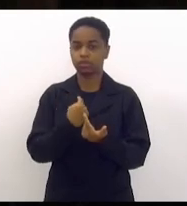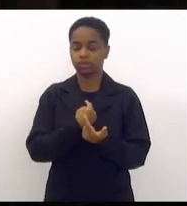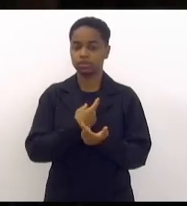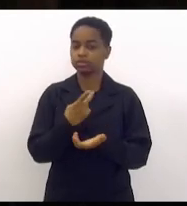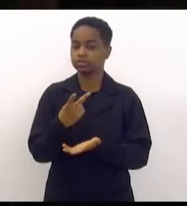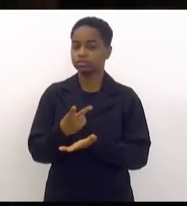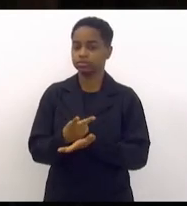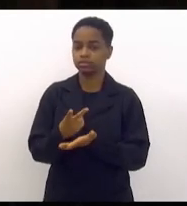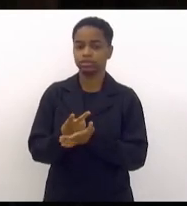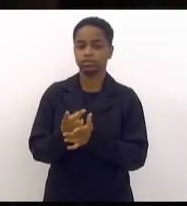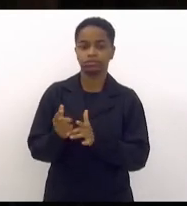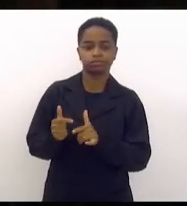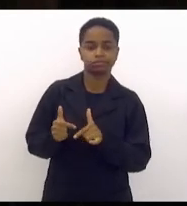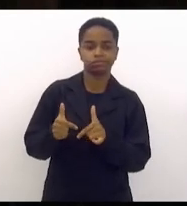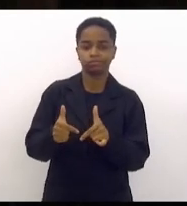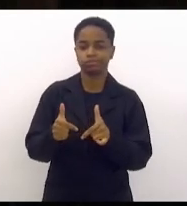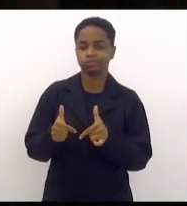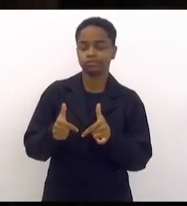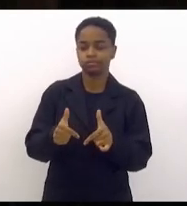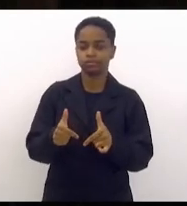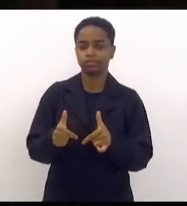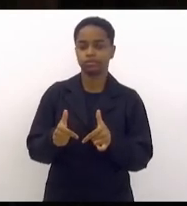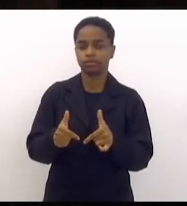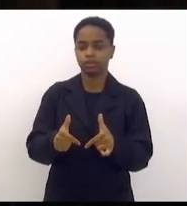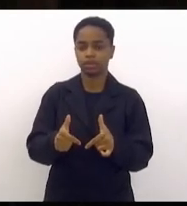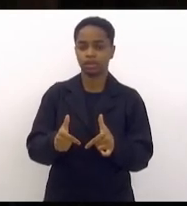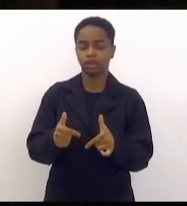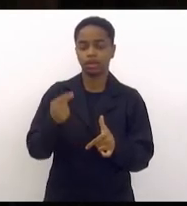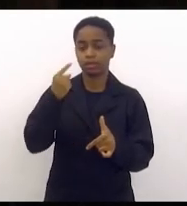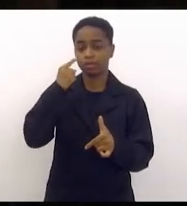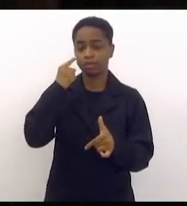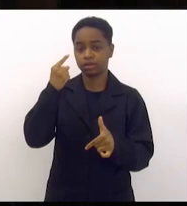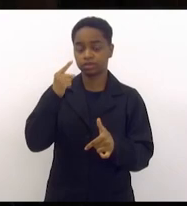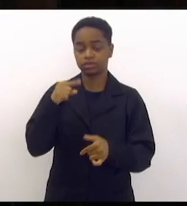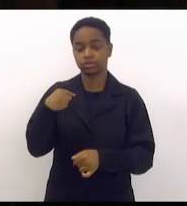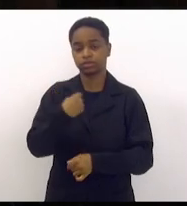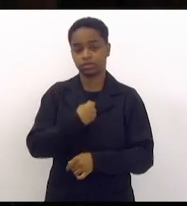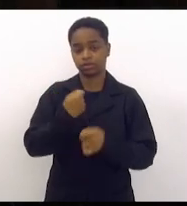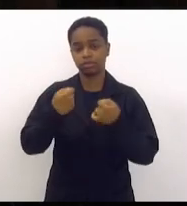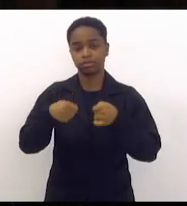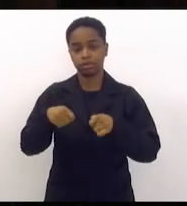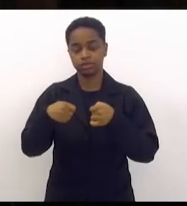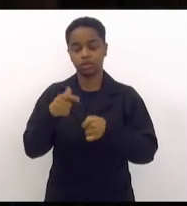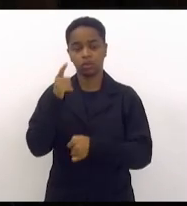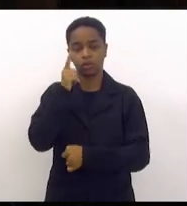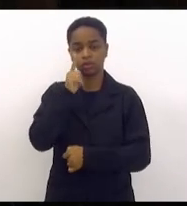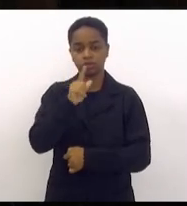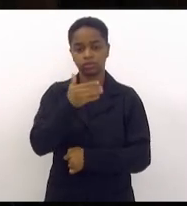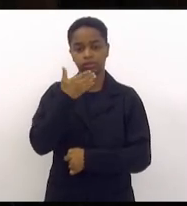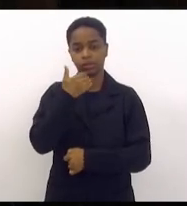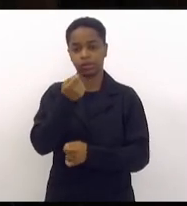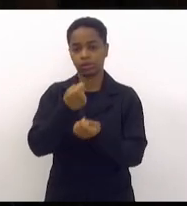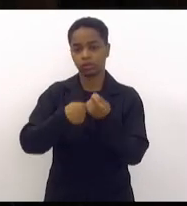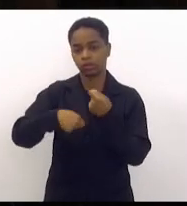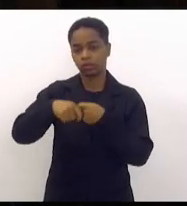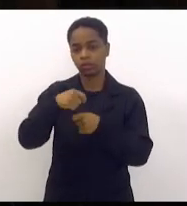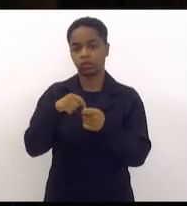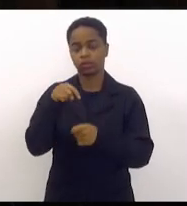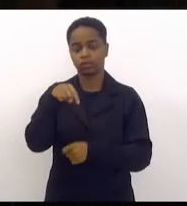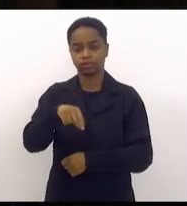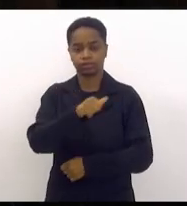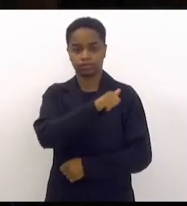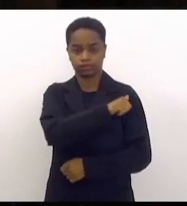perseguido a ideia de que a gente precisa recuperar a economia do Estado do Rio de